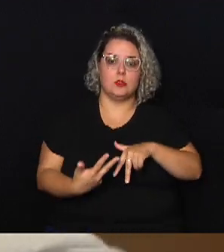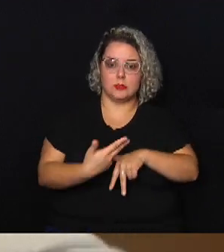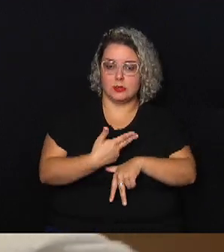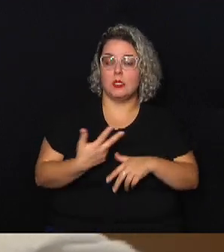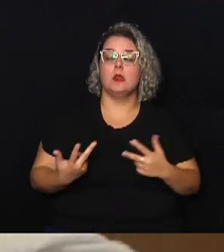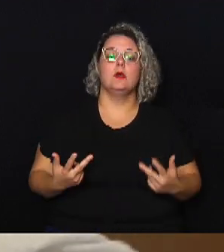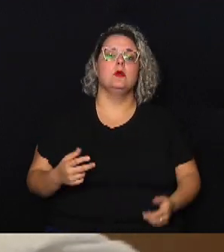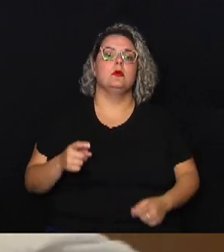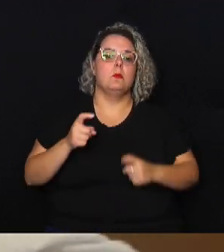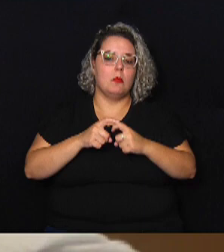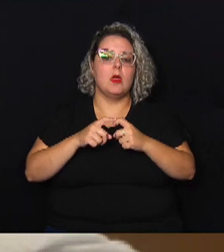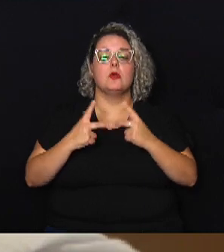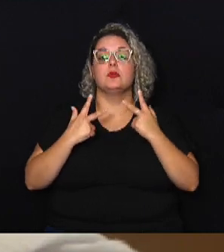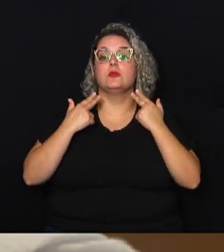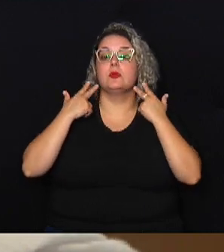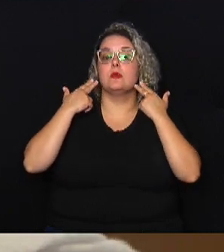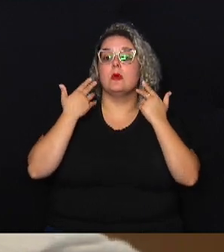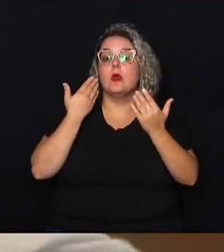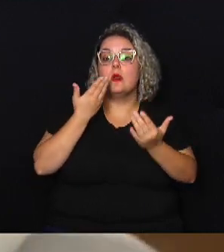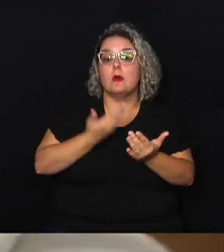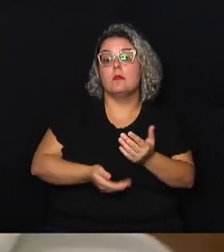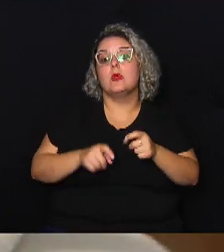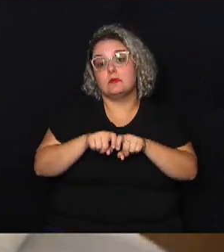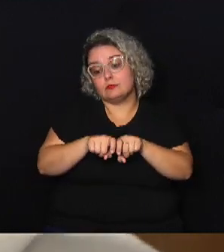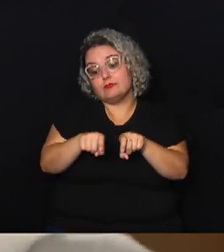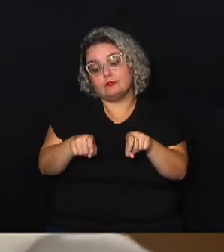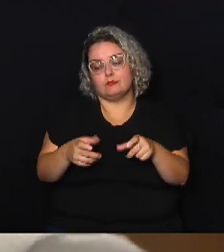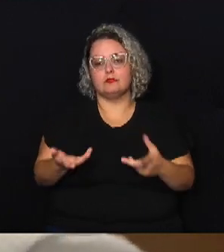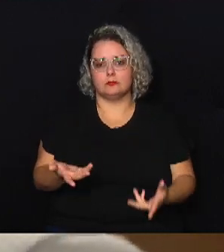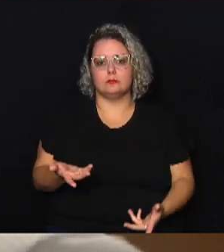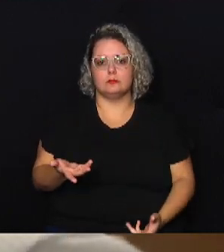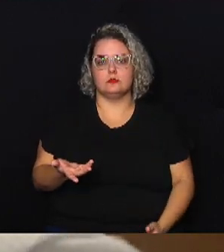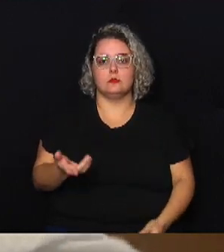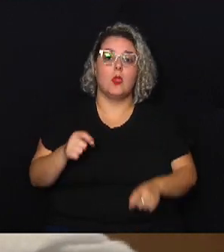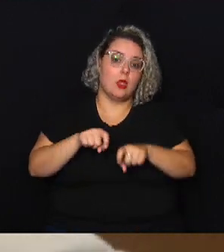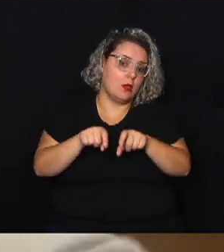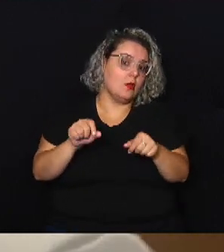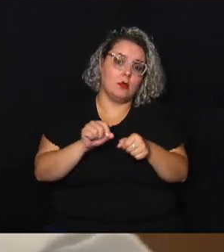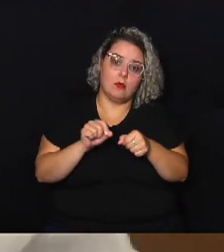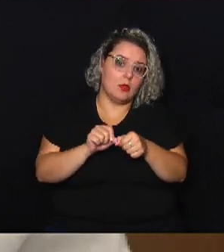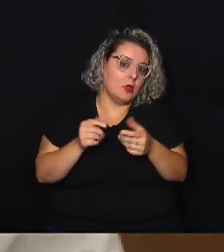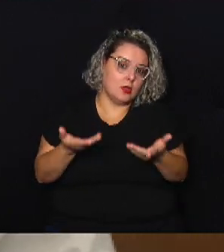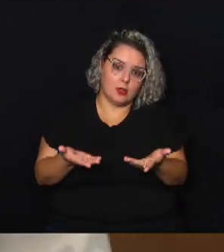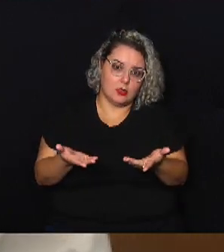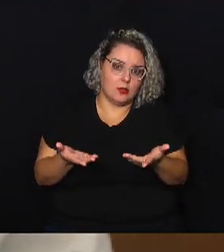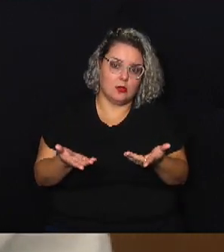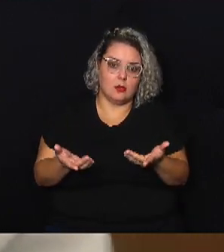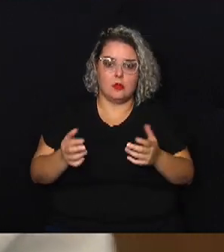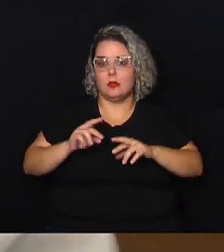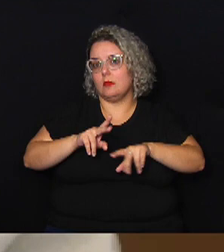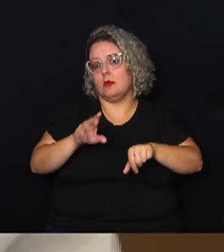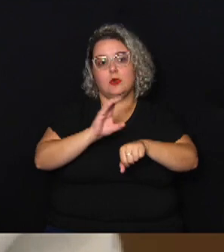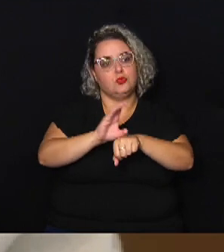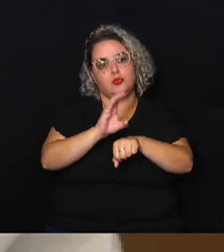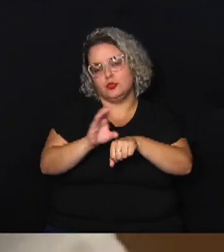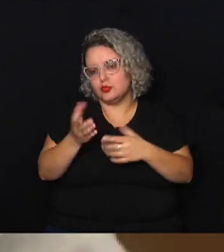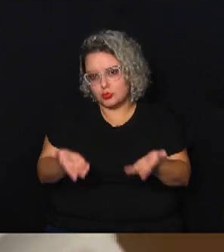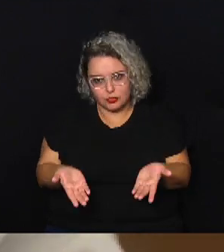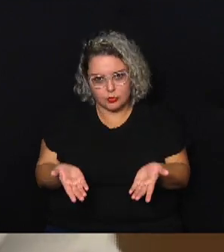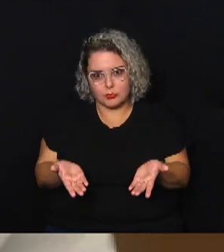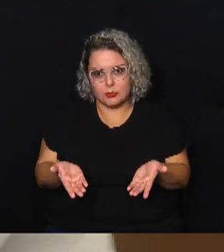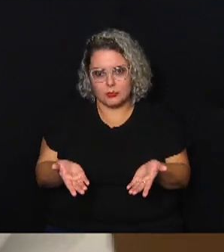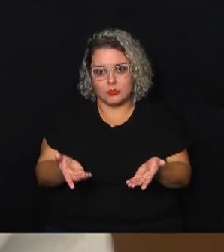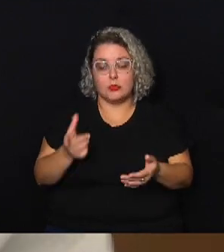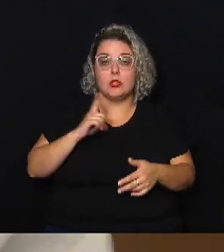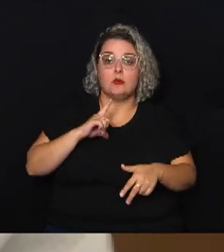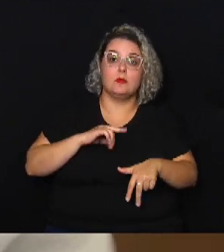gente perde muito esses pacientes para os ginecologistas. Os ginecologistas acabam fazendo isso, tem um monte de curso para isso, então elas têm o